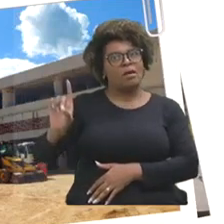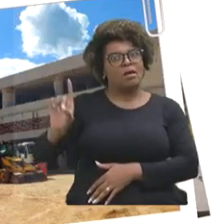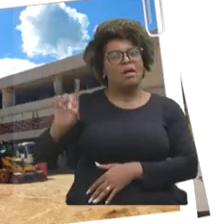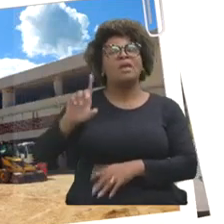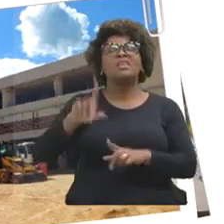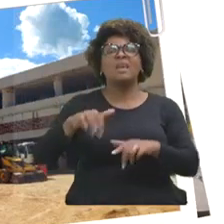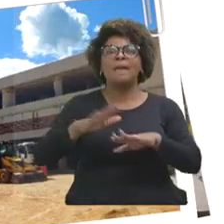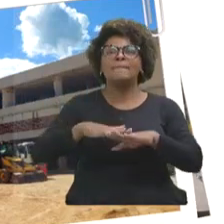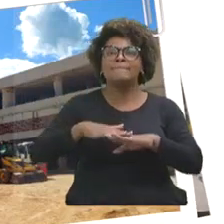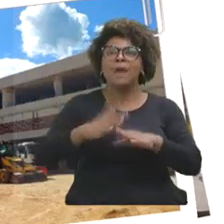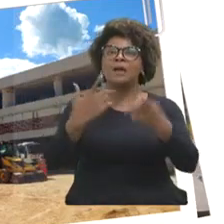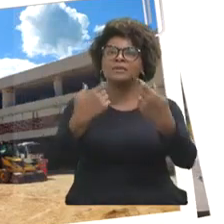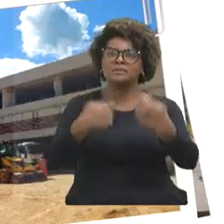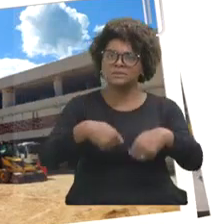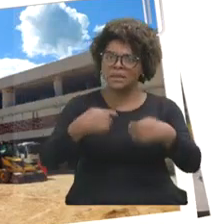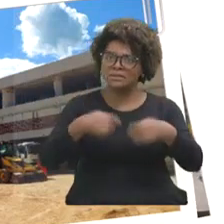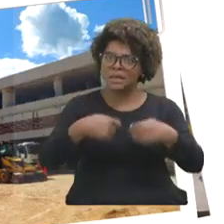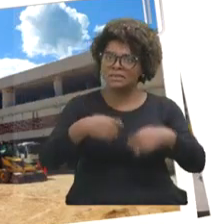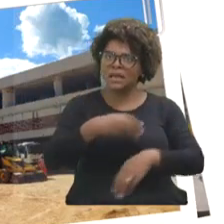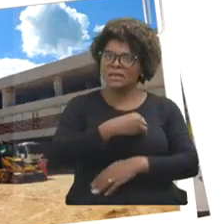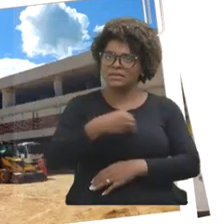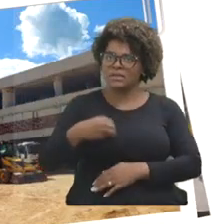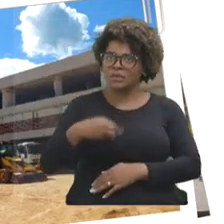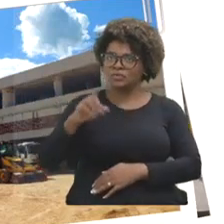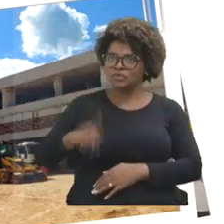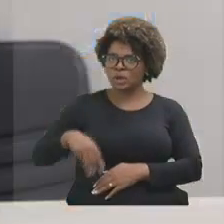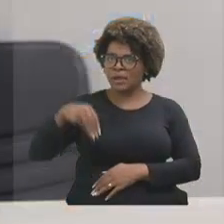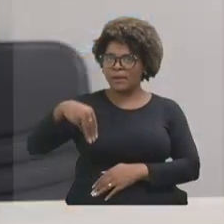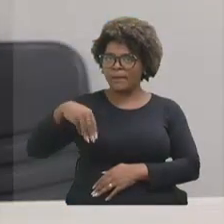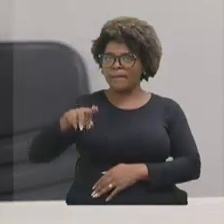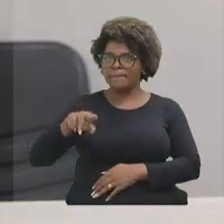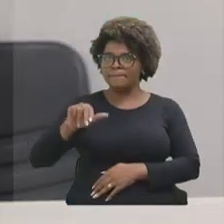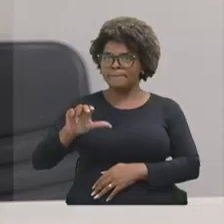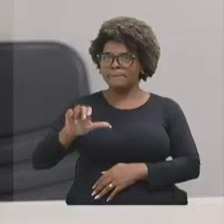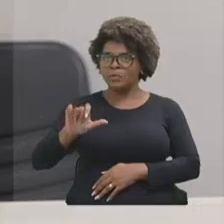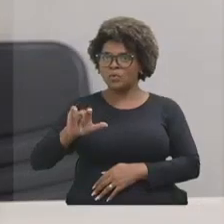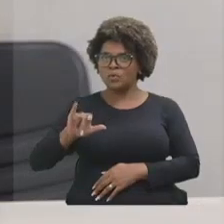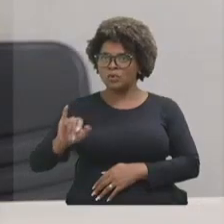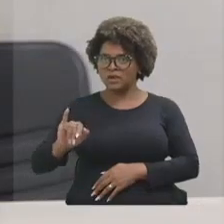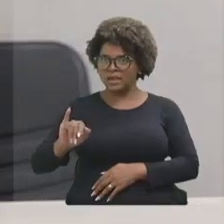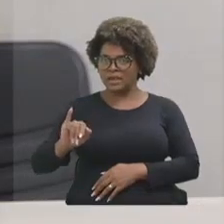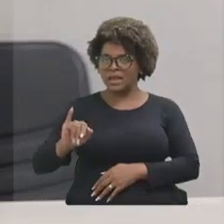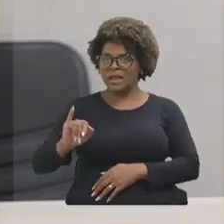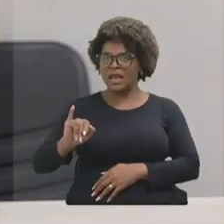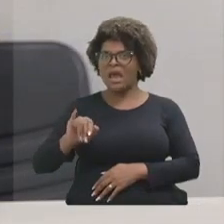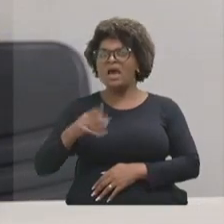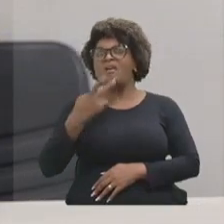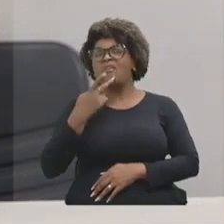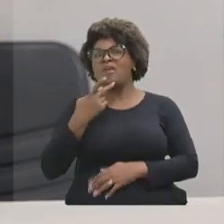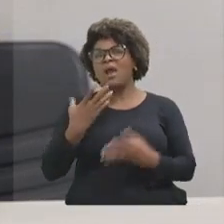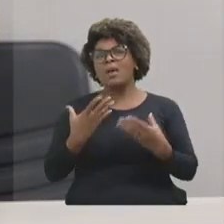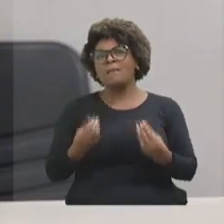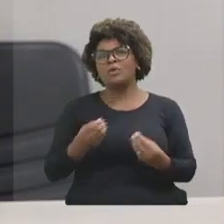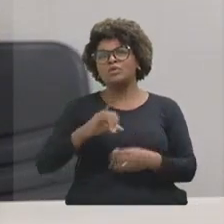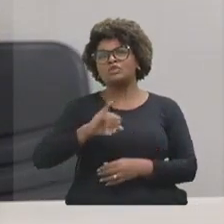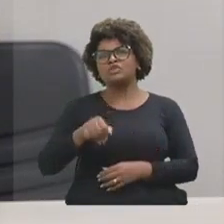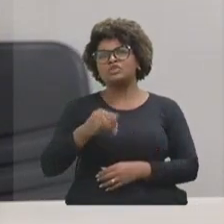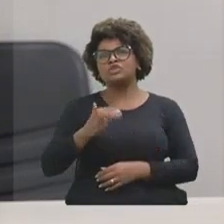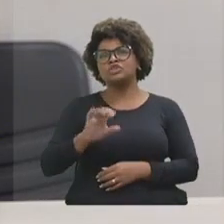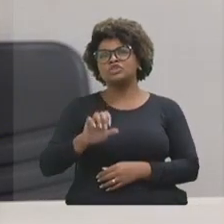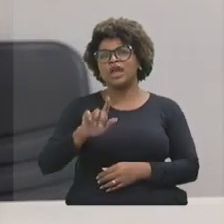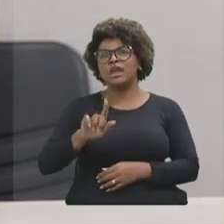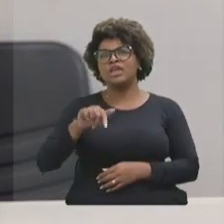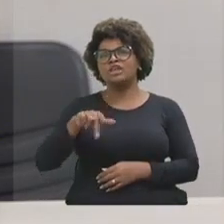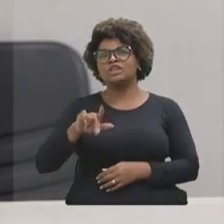carente de saúde é o Mucuri a gente fala muito de Jequitinhonha muito em Diamantina e nos outros municípios em volta como